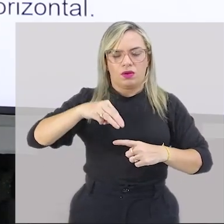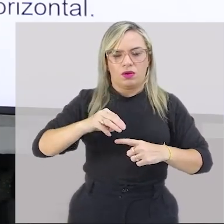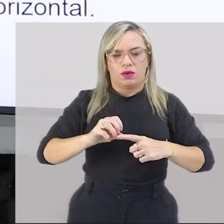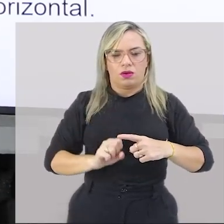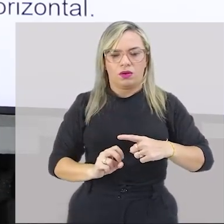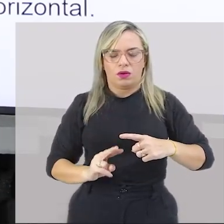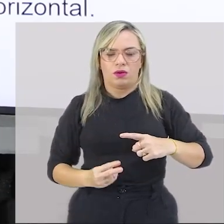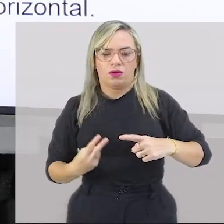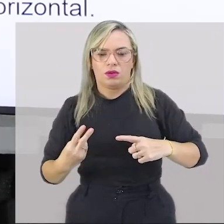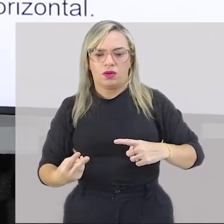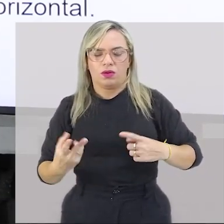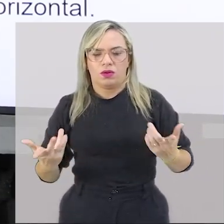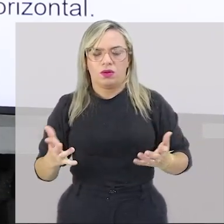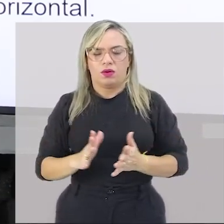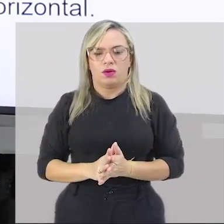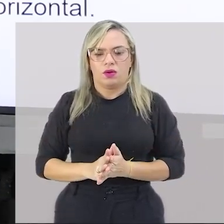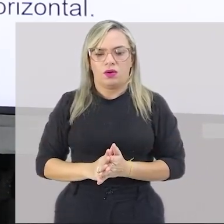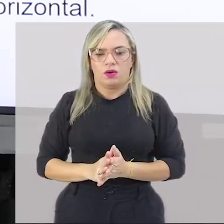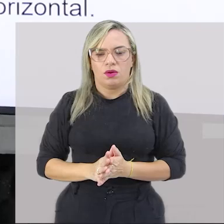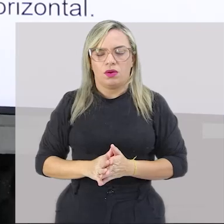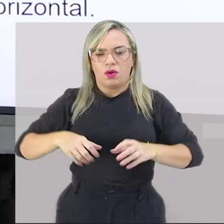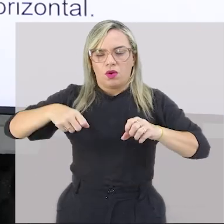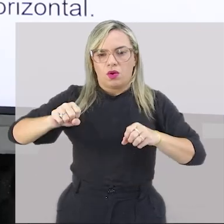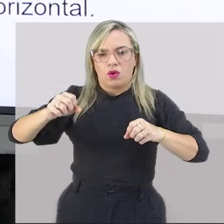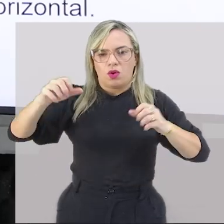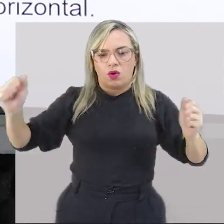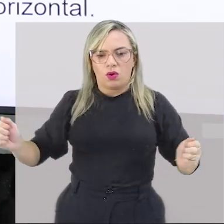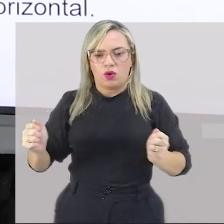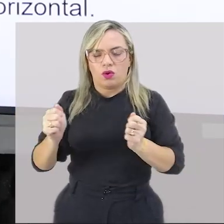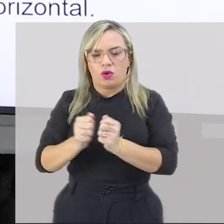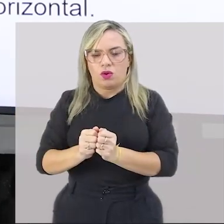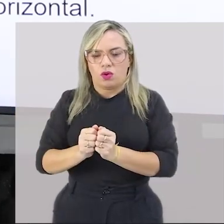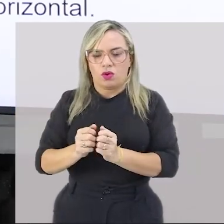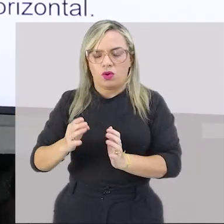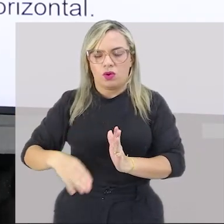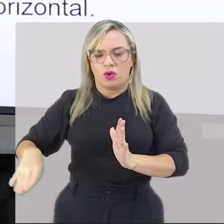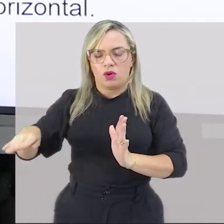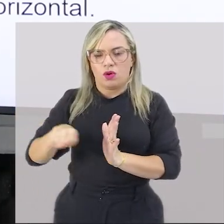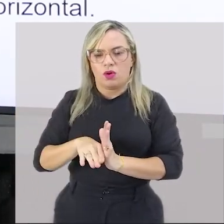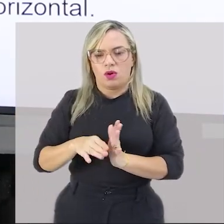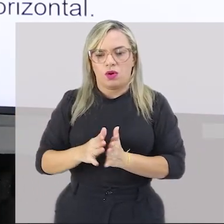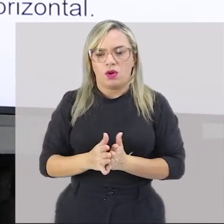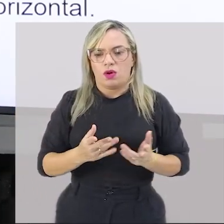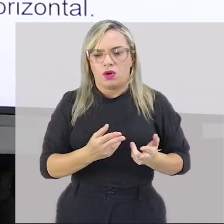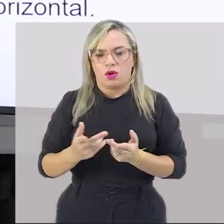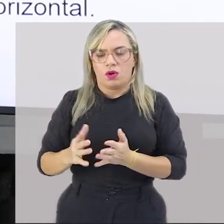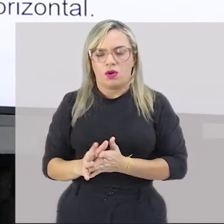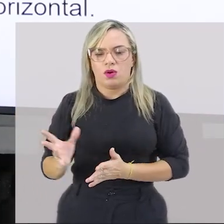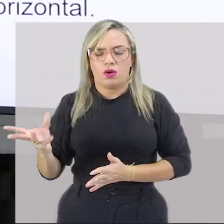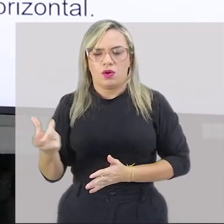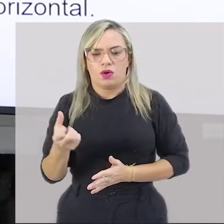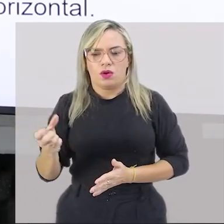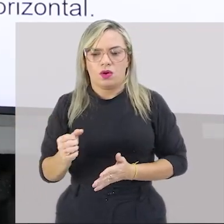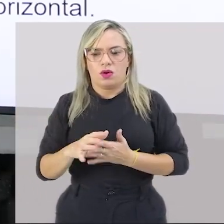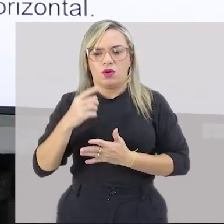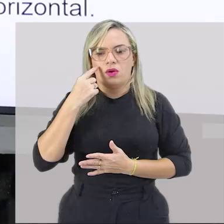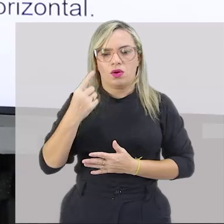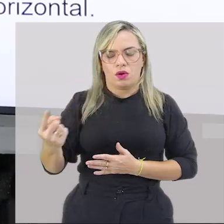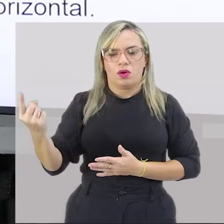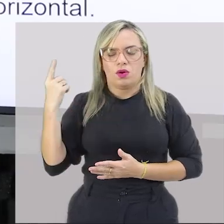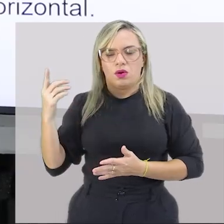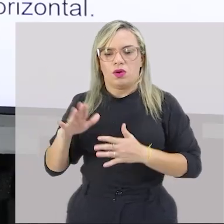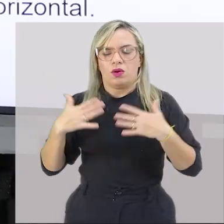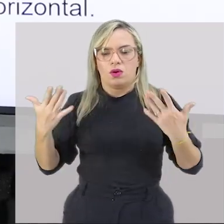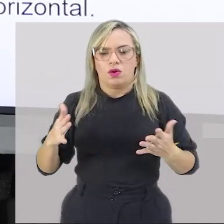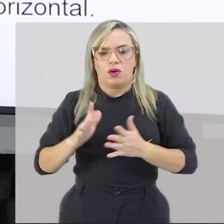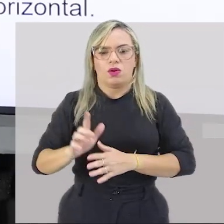quadrado. E logo, elas vão cair juntas porque elas têm mesma aceleração. Certo? Estão sujeitas à mesma